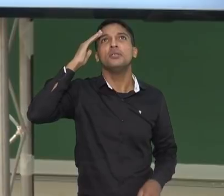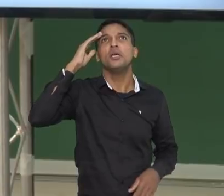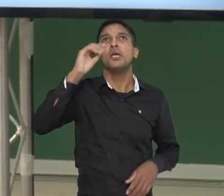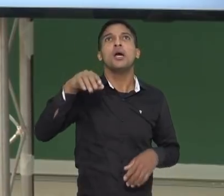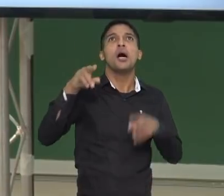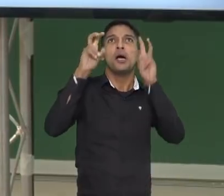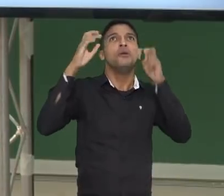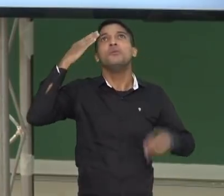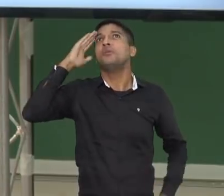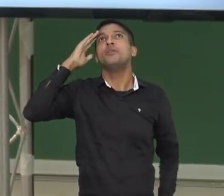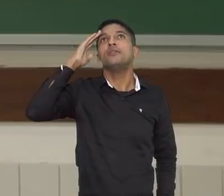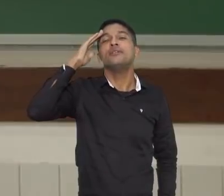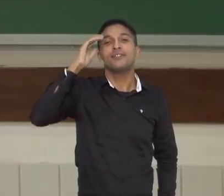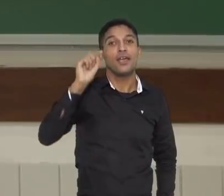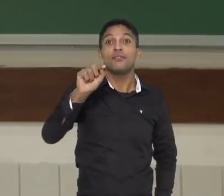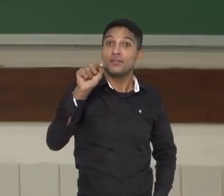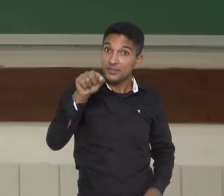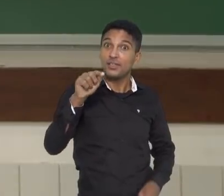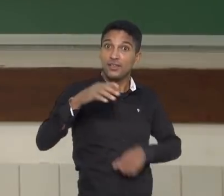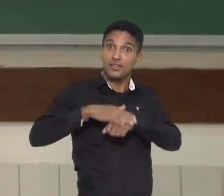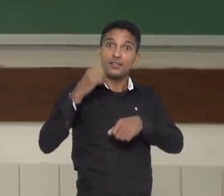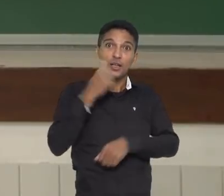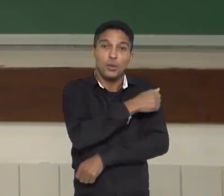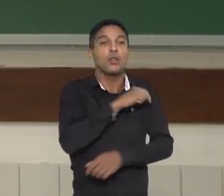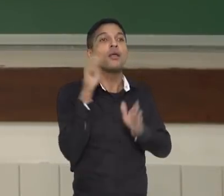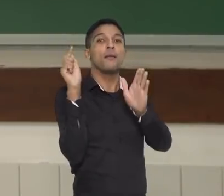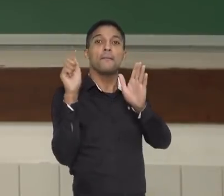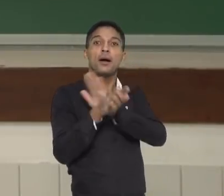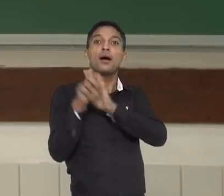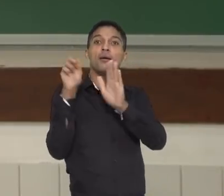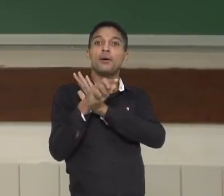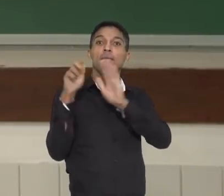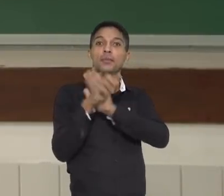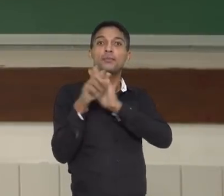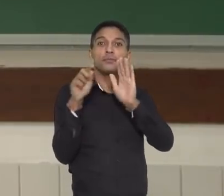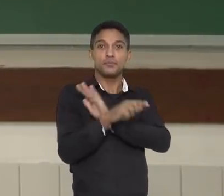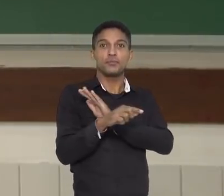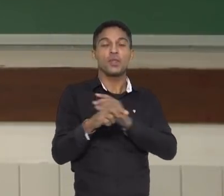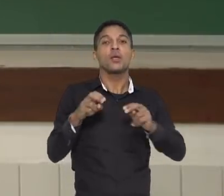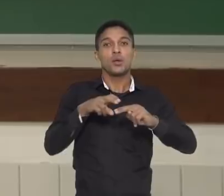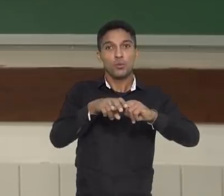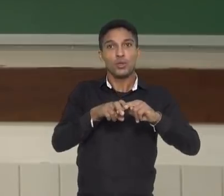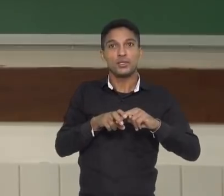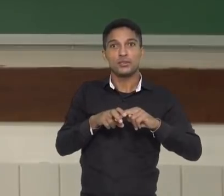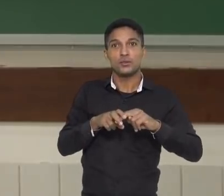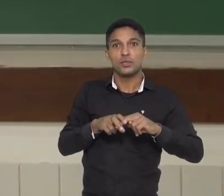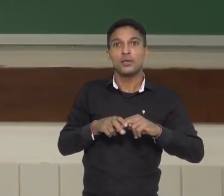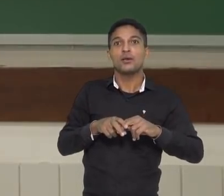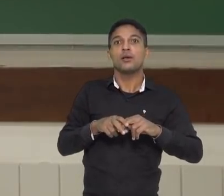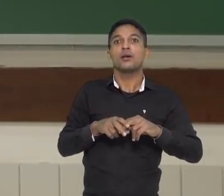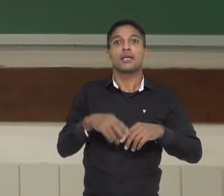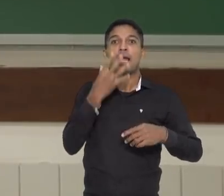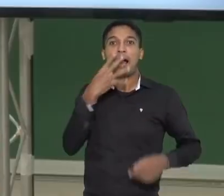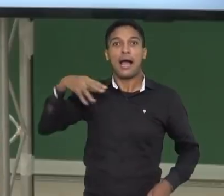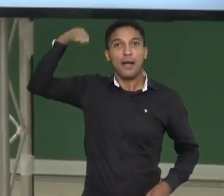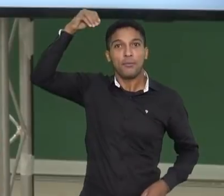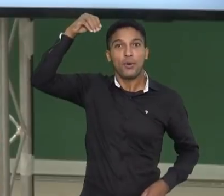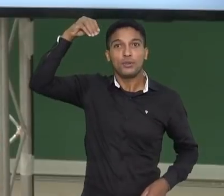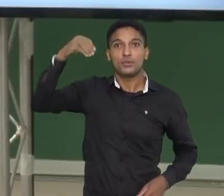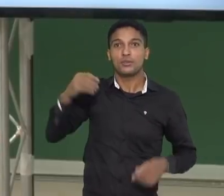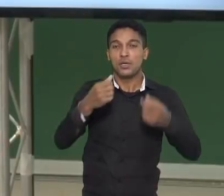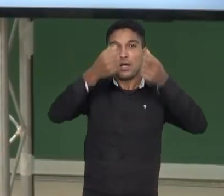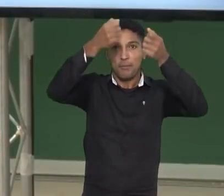Então, aqui quem faz as explanações longas está ensinando, é a raposa. E quem está